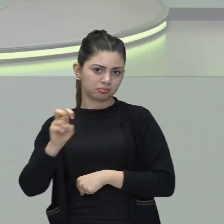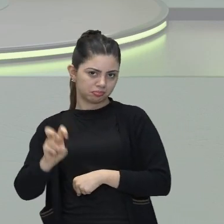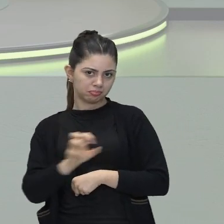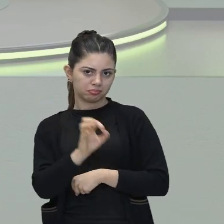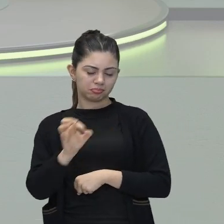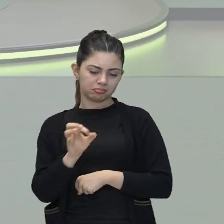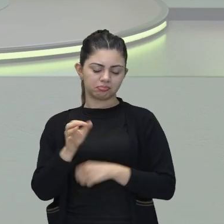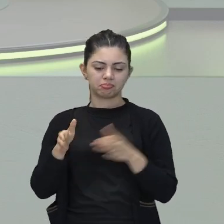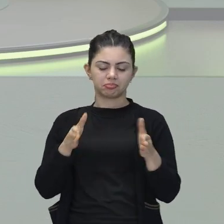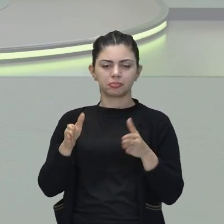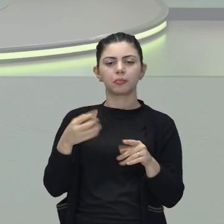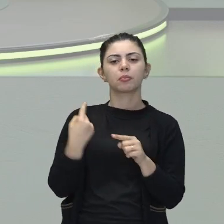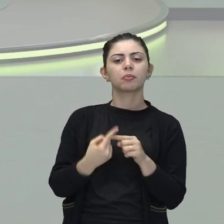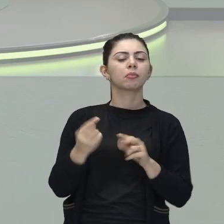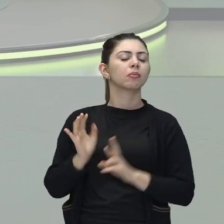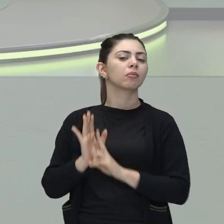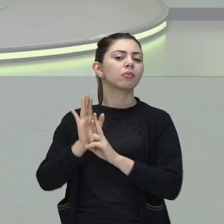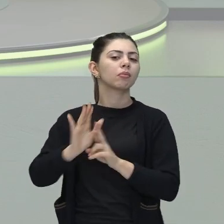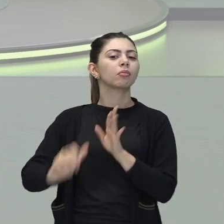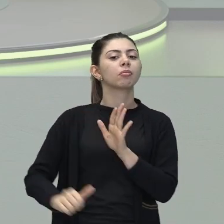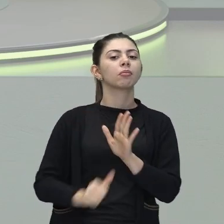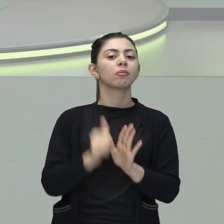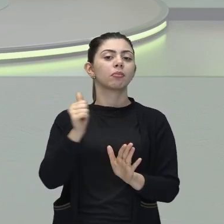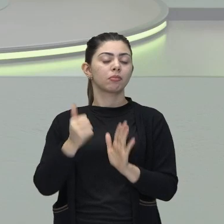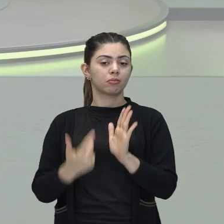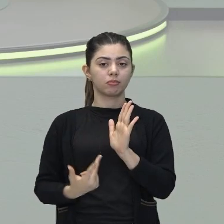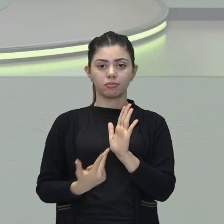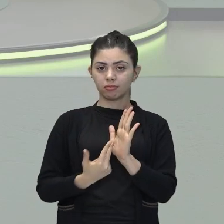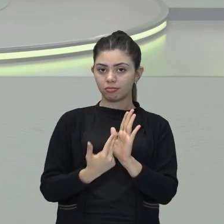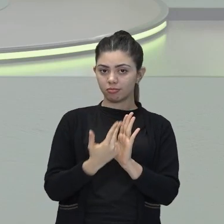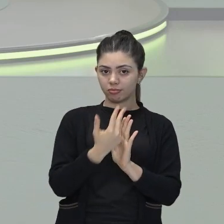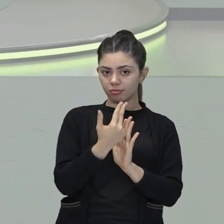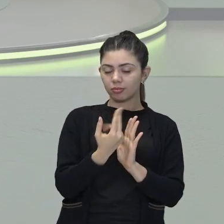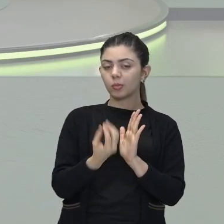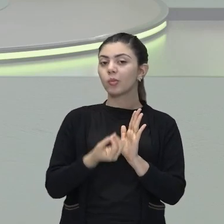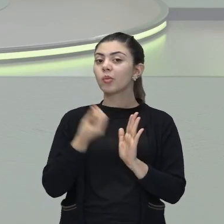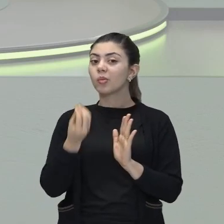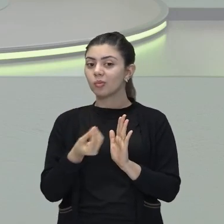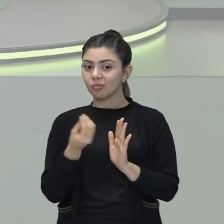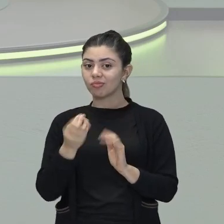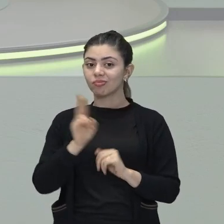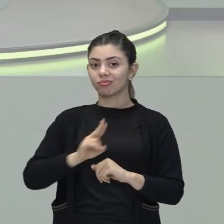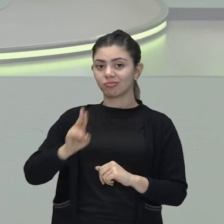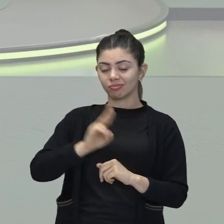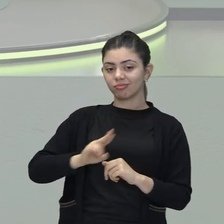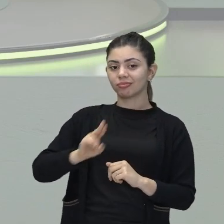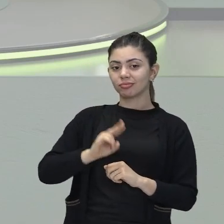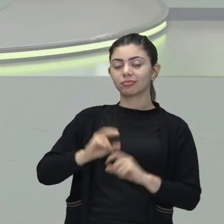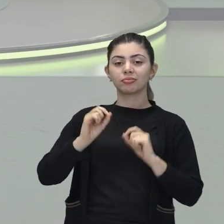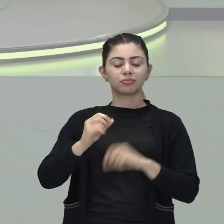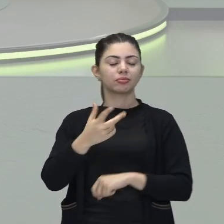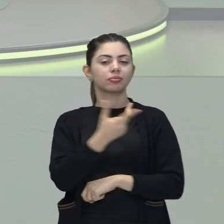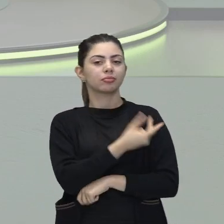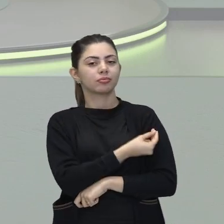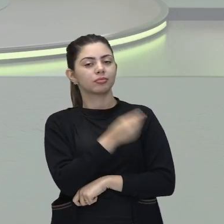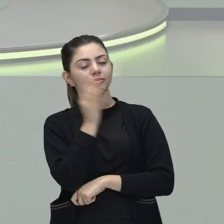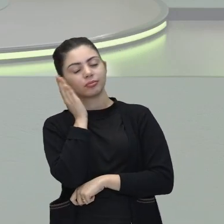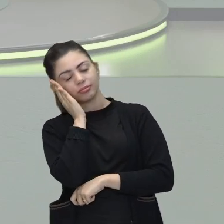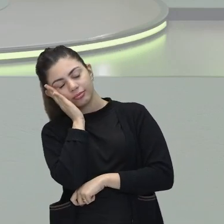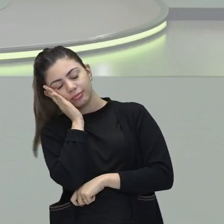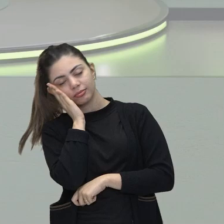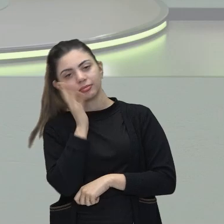para representar aqui a primeira cirurgia que foi feita com o uso de um anestésico, que